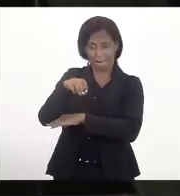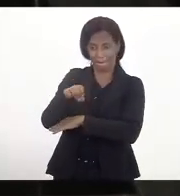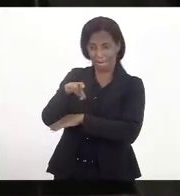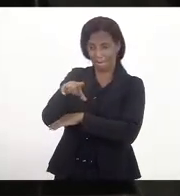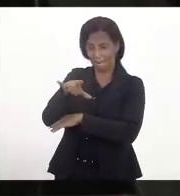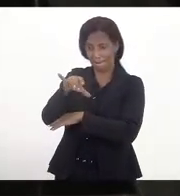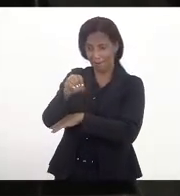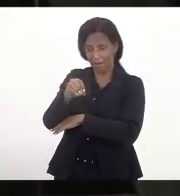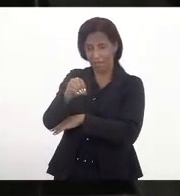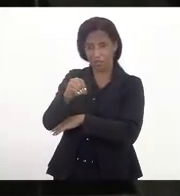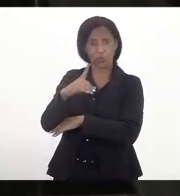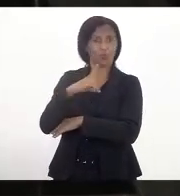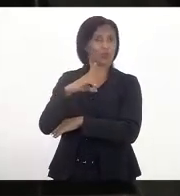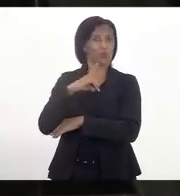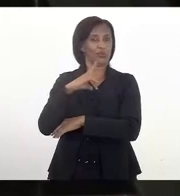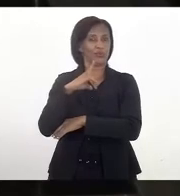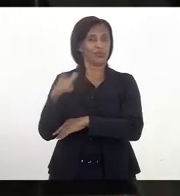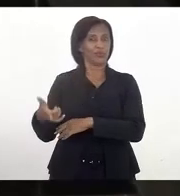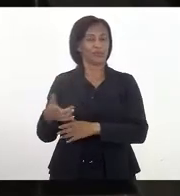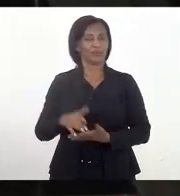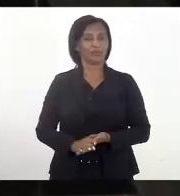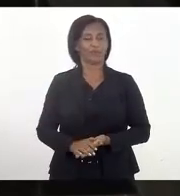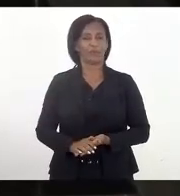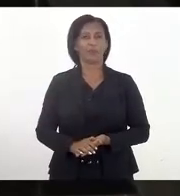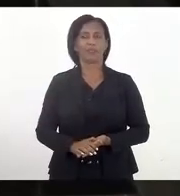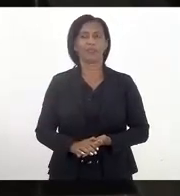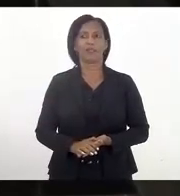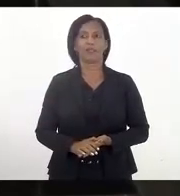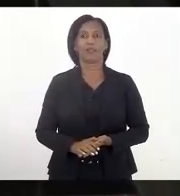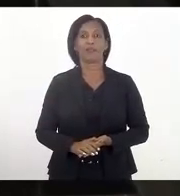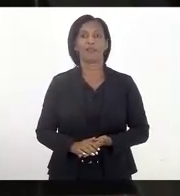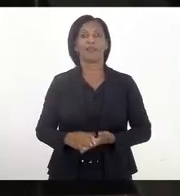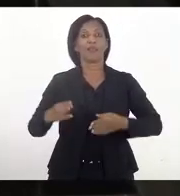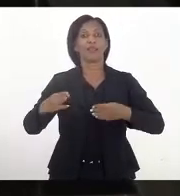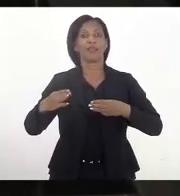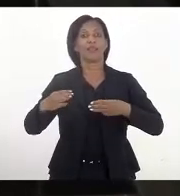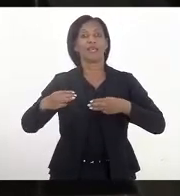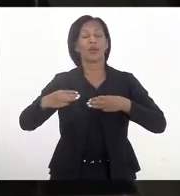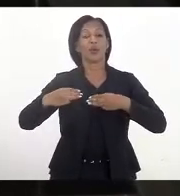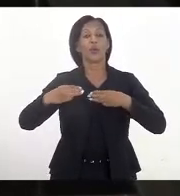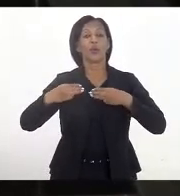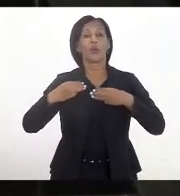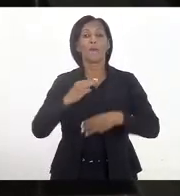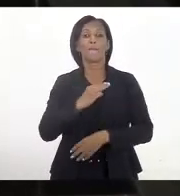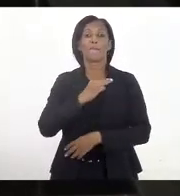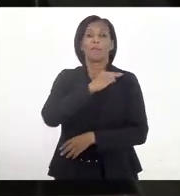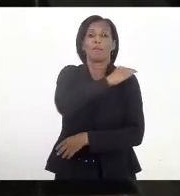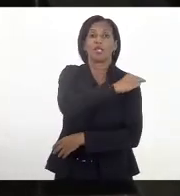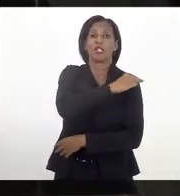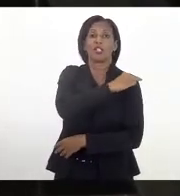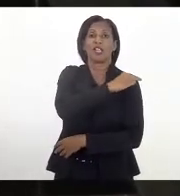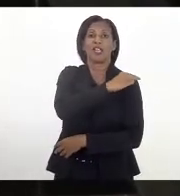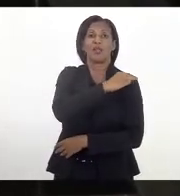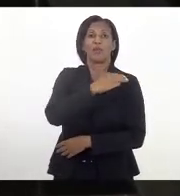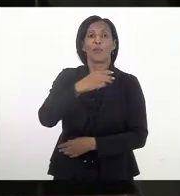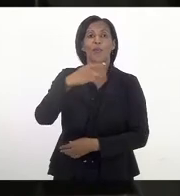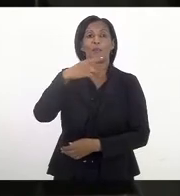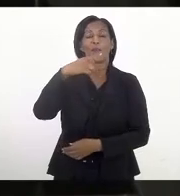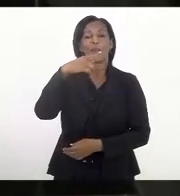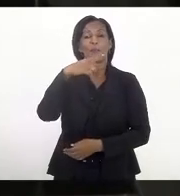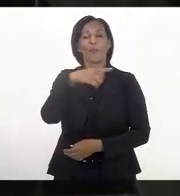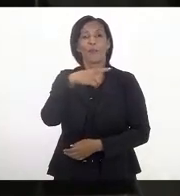e tem a procurar tem um ministério público eleitoral Ministério Público Federal